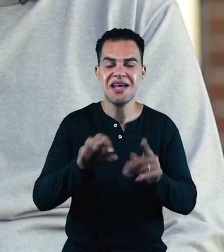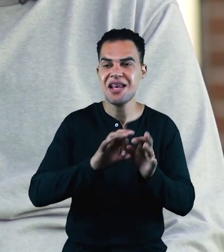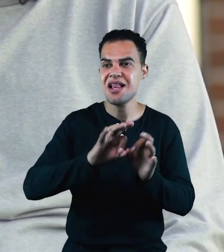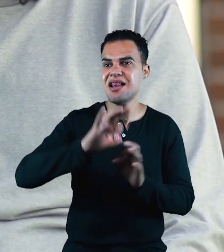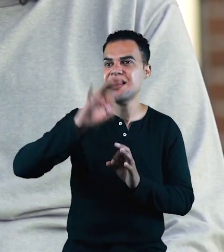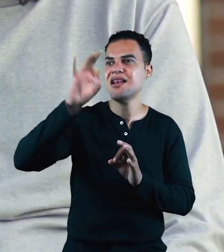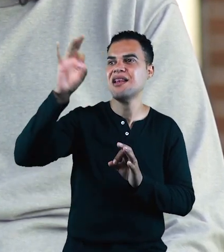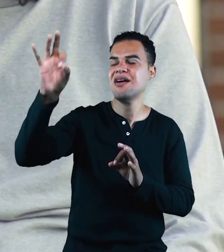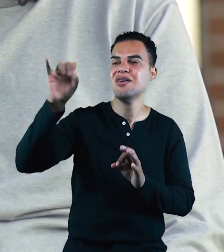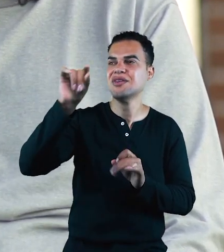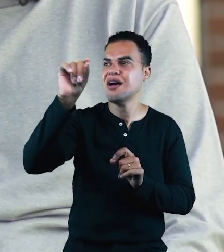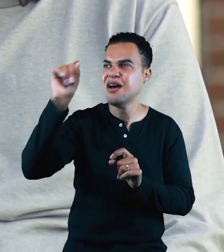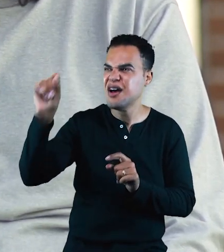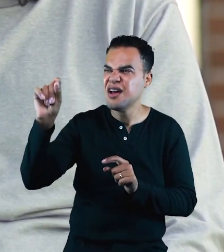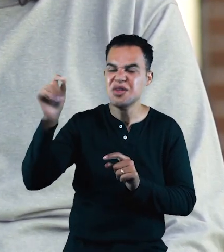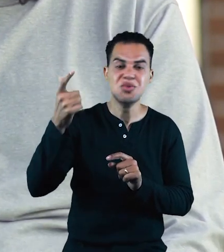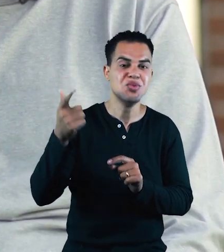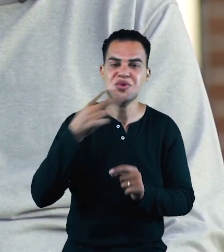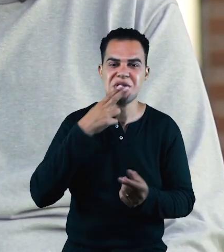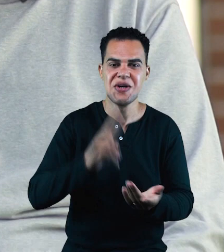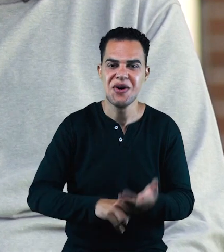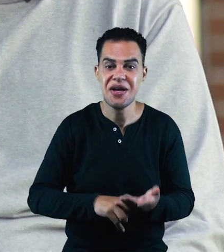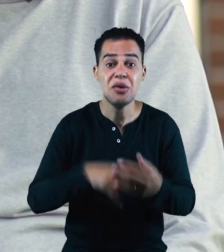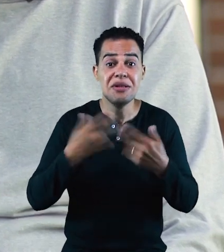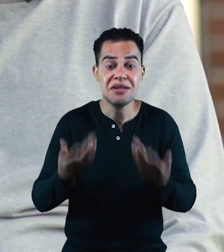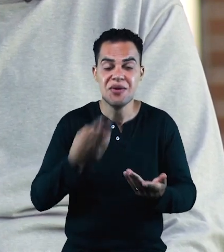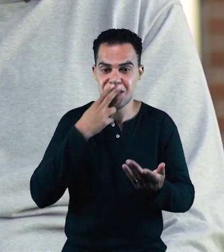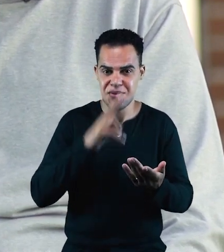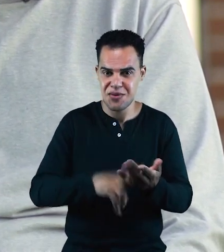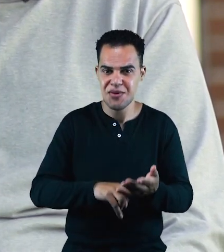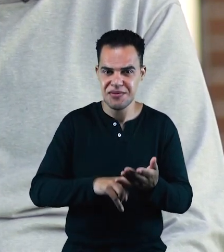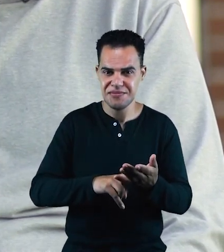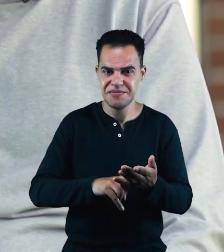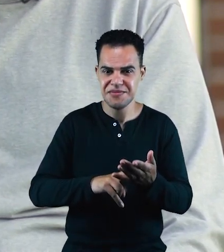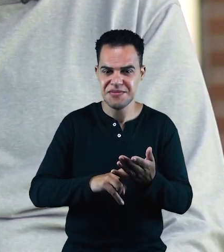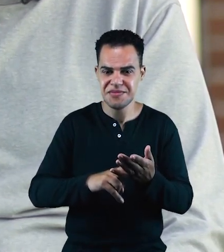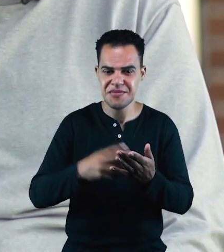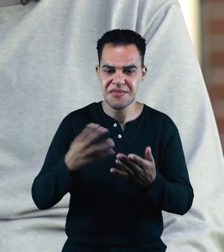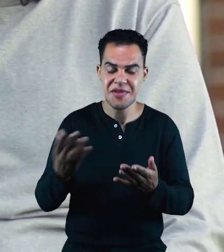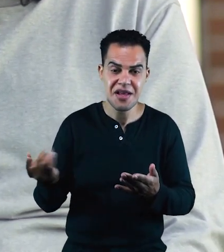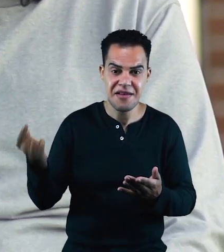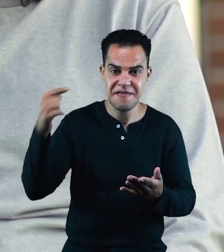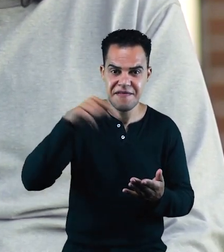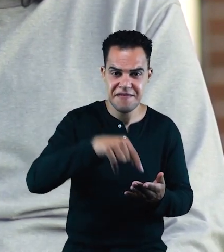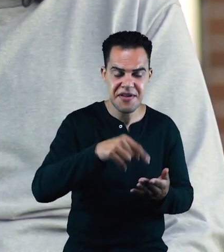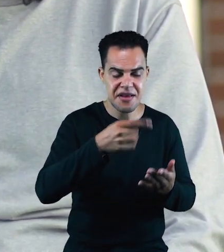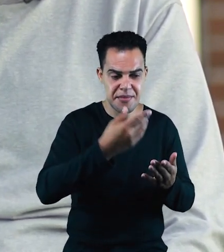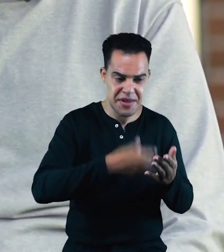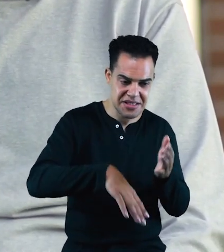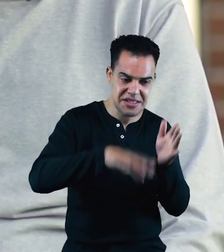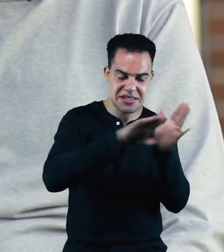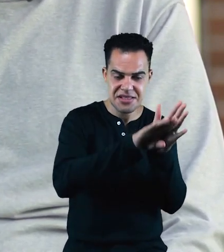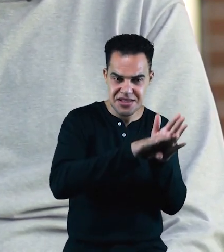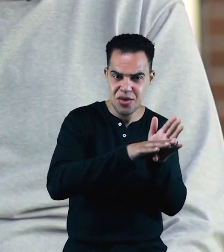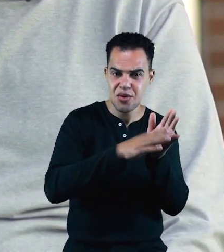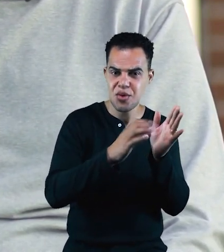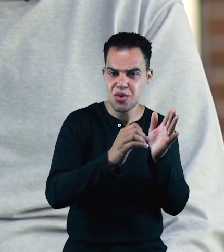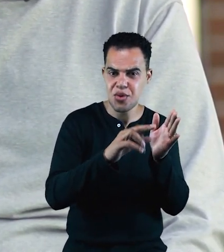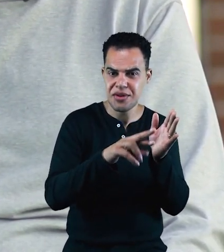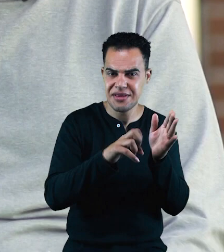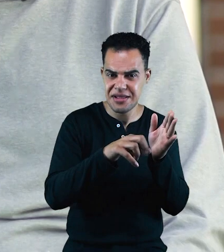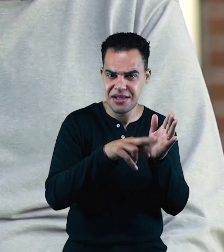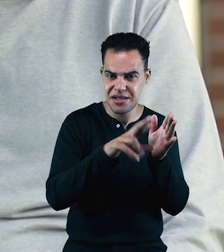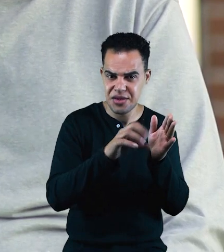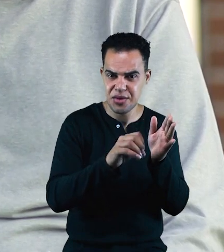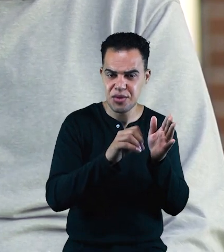Euclidelândia, Macuco, não existia o Correio, Monerá. Então, o Correio de Cordeiro transmitia os telegramas para a estação de Cordeiro. A estação de Cordeiro